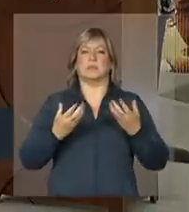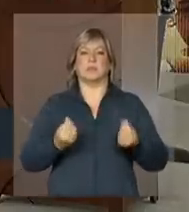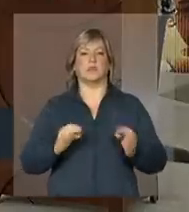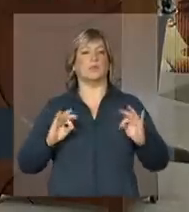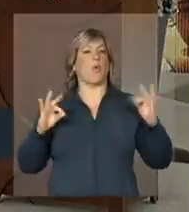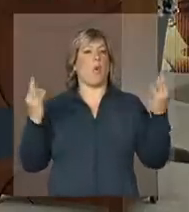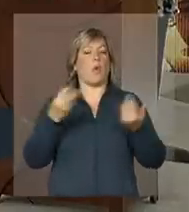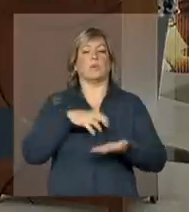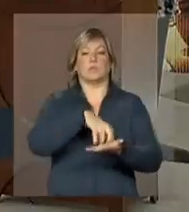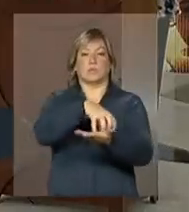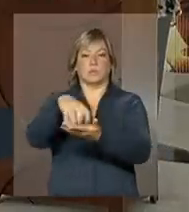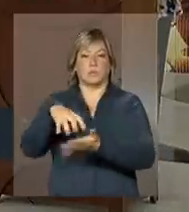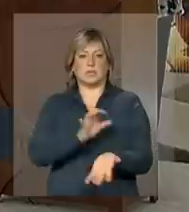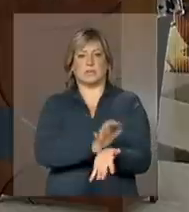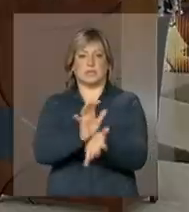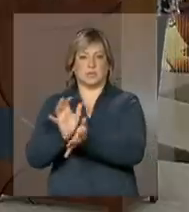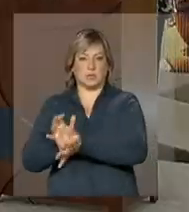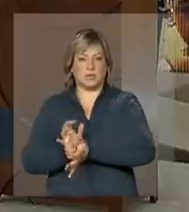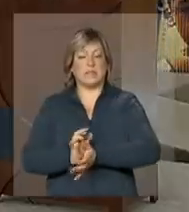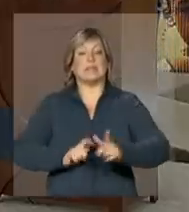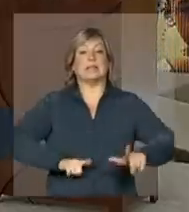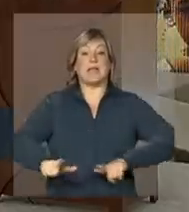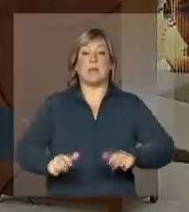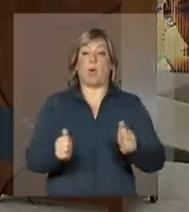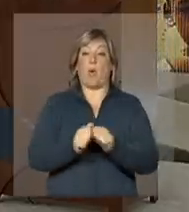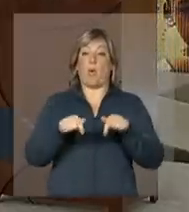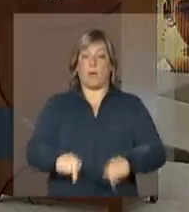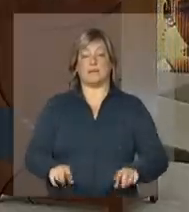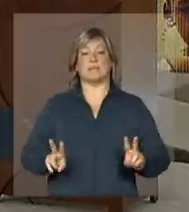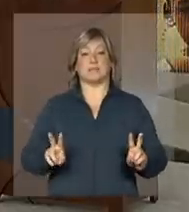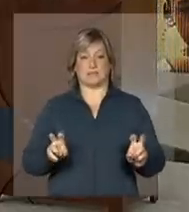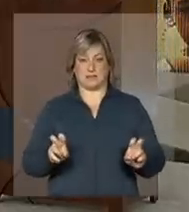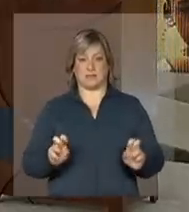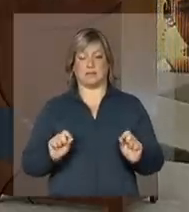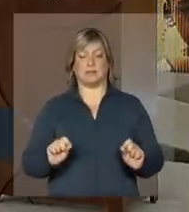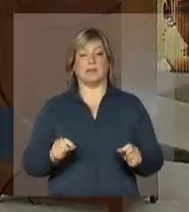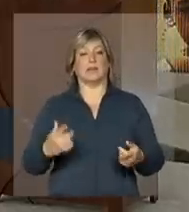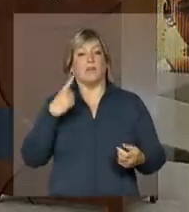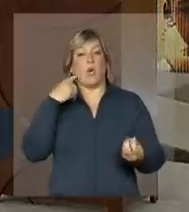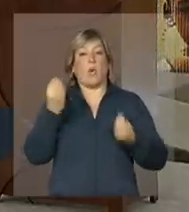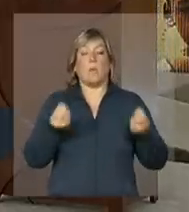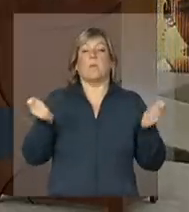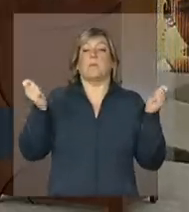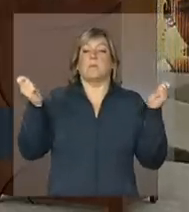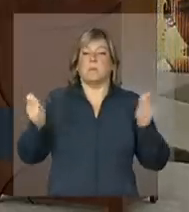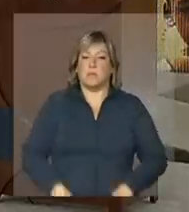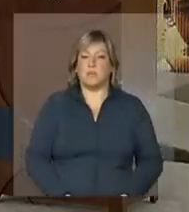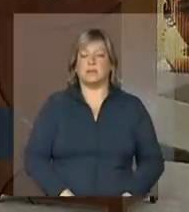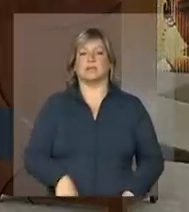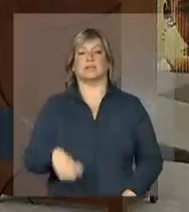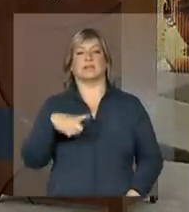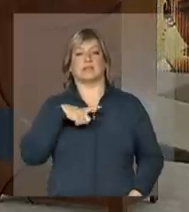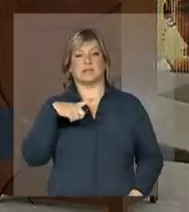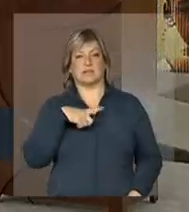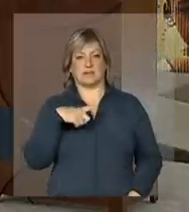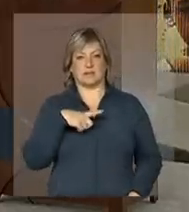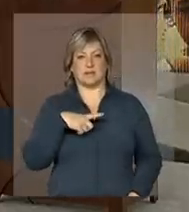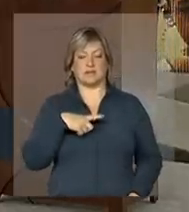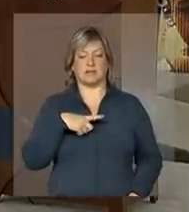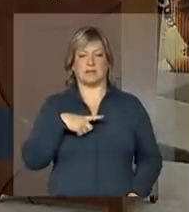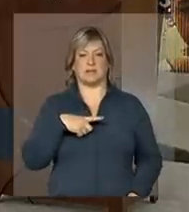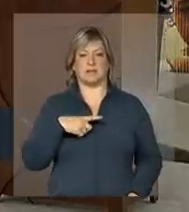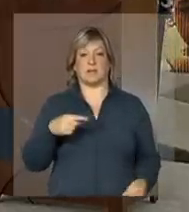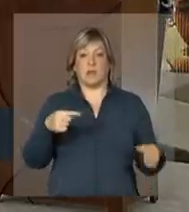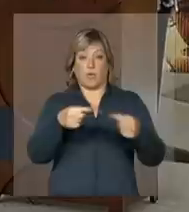os grupos e setores que trabalham com essa questão pela possibilidade de se ter a em